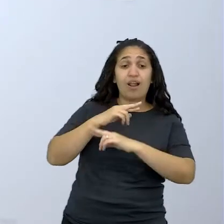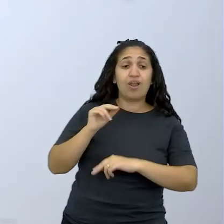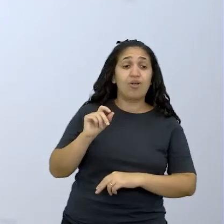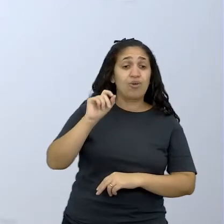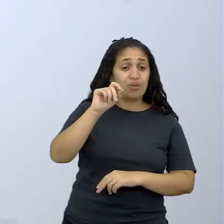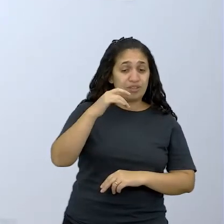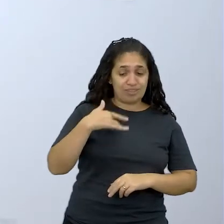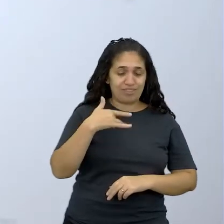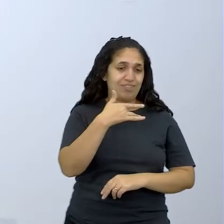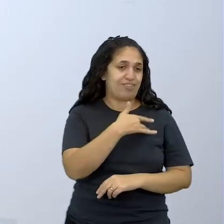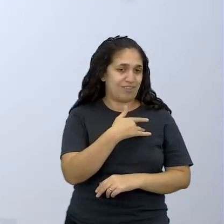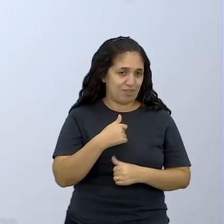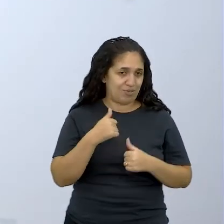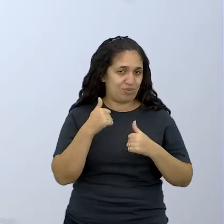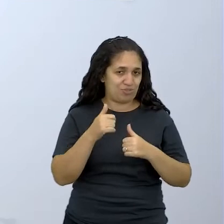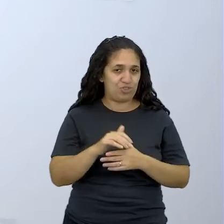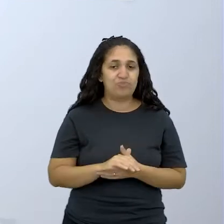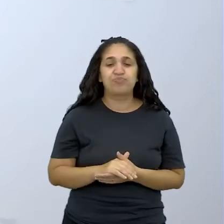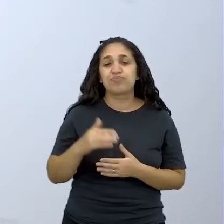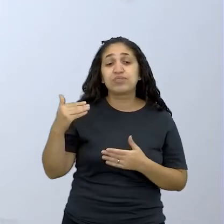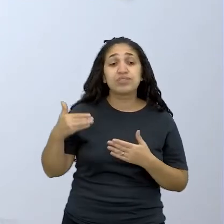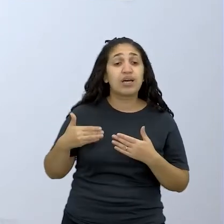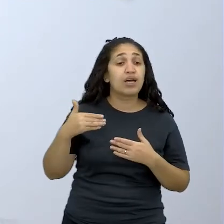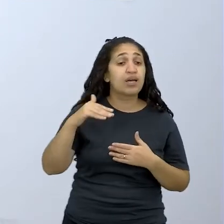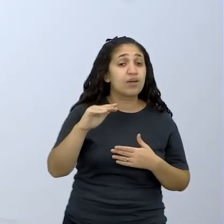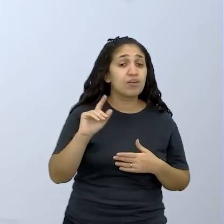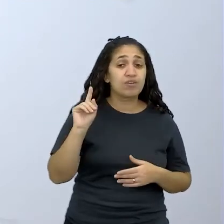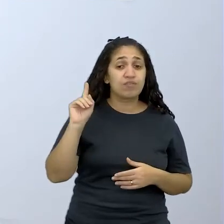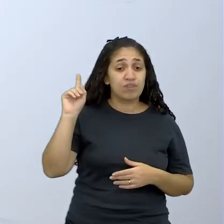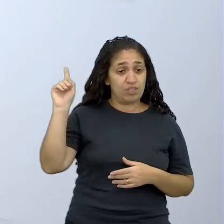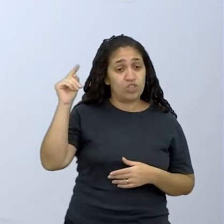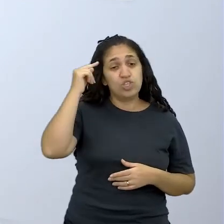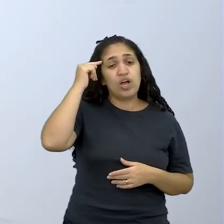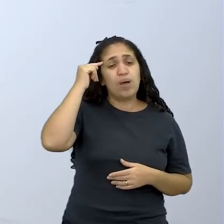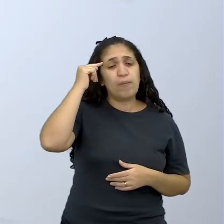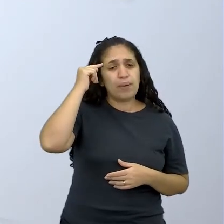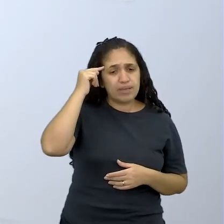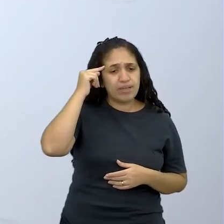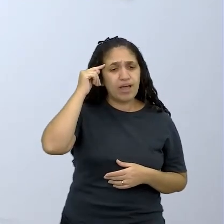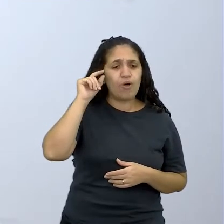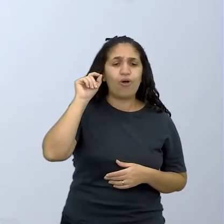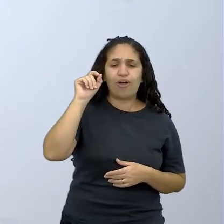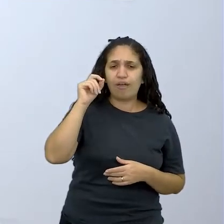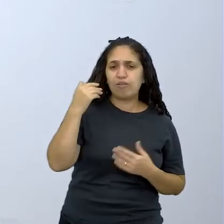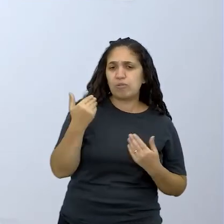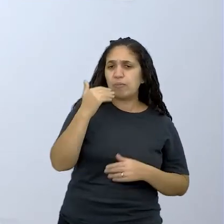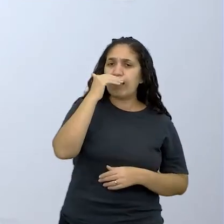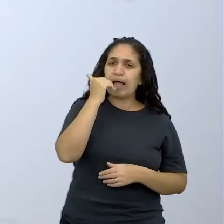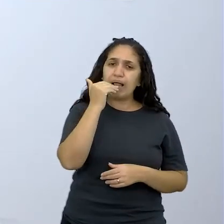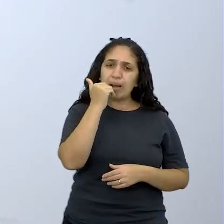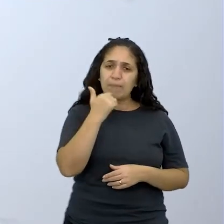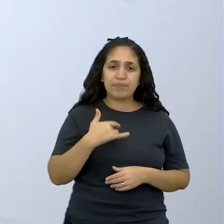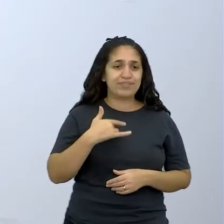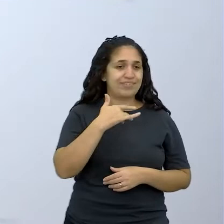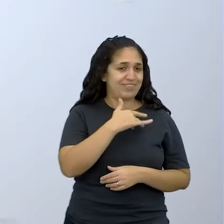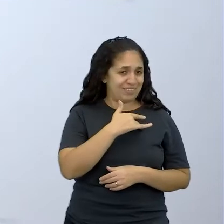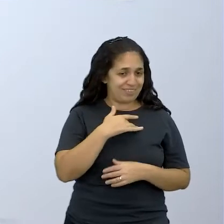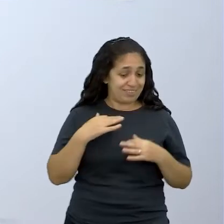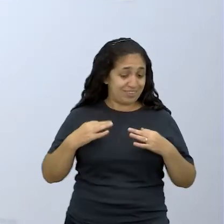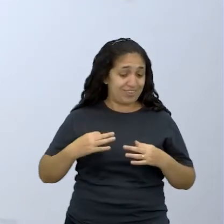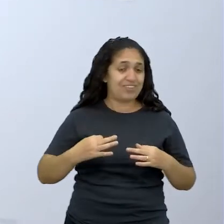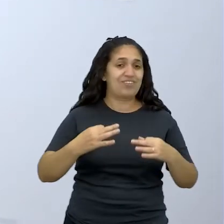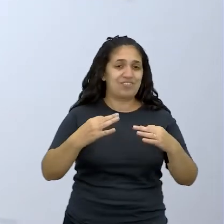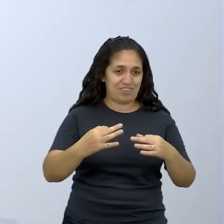de saúde. E a partir daí, a gente começa a pensar aí sim numa alimentação saudável. E